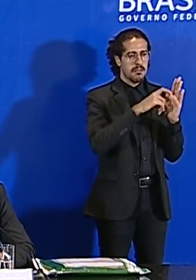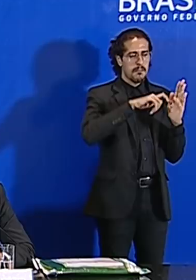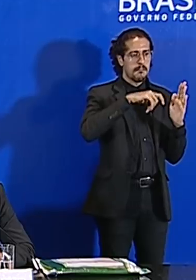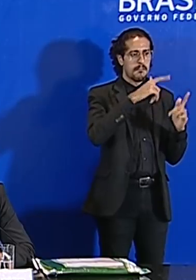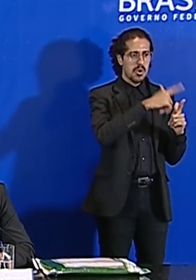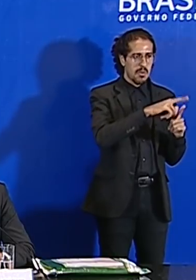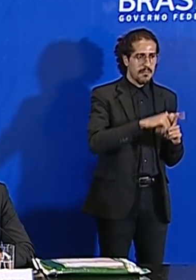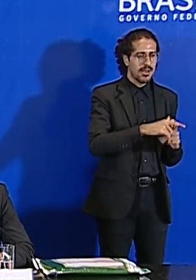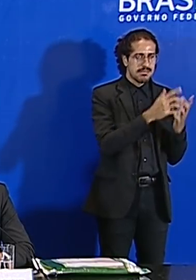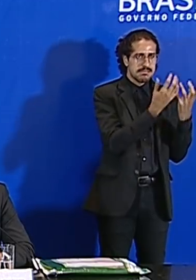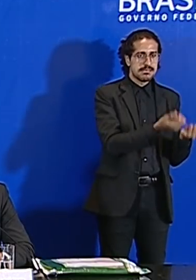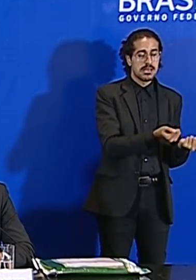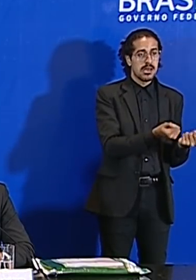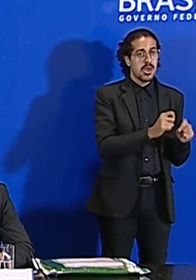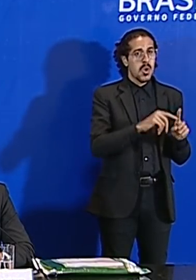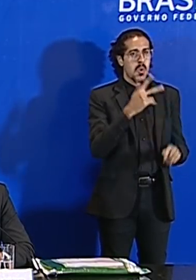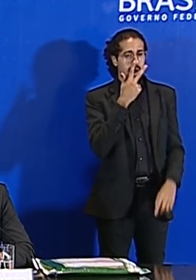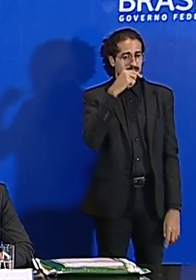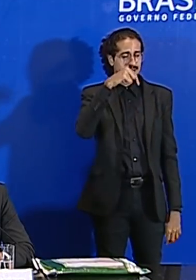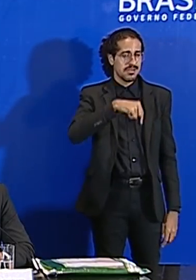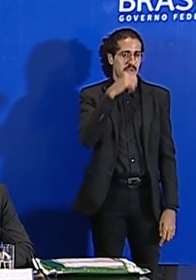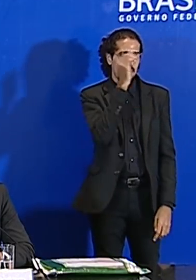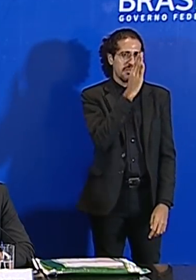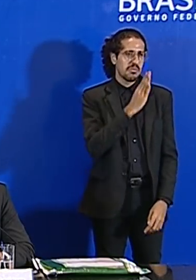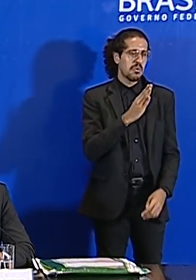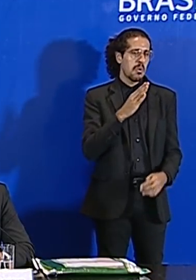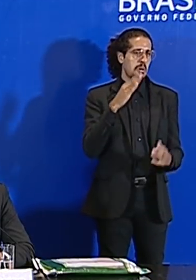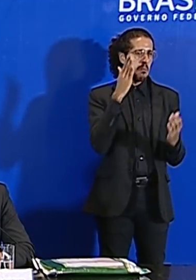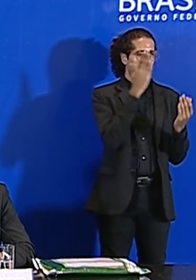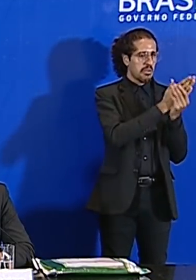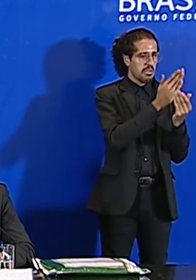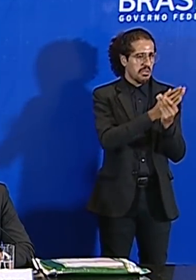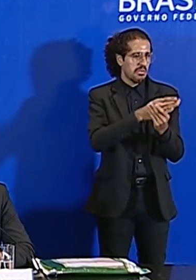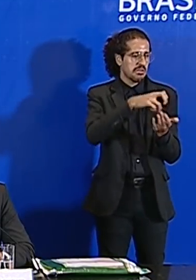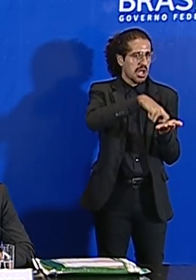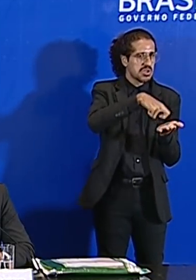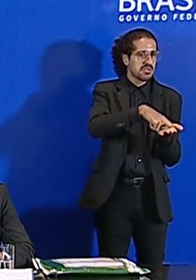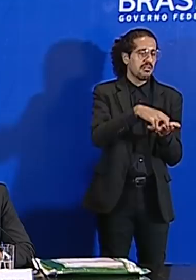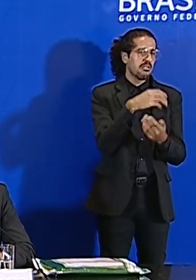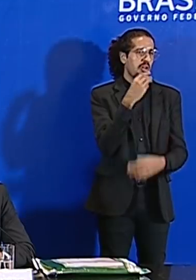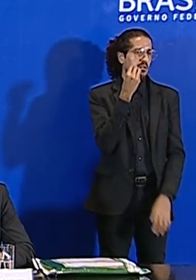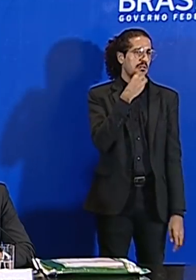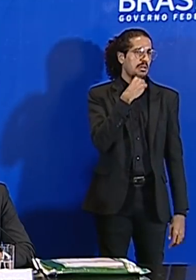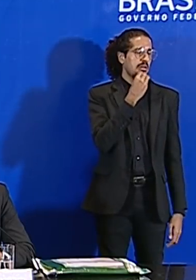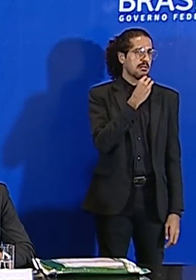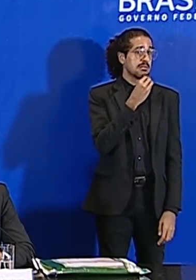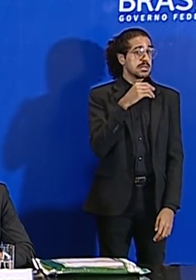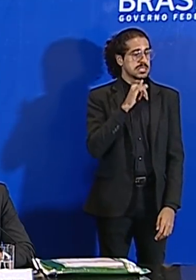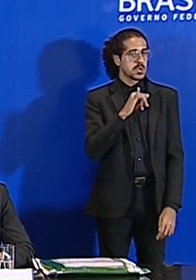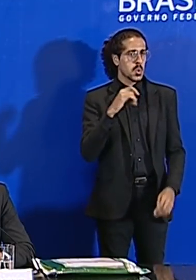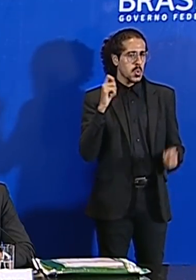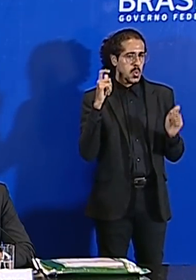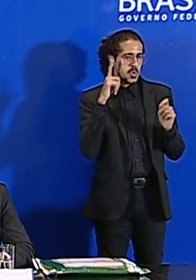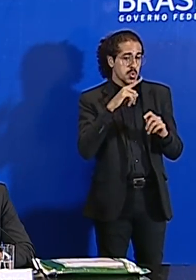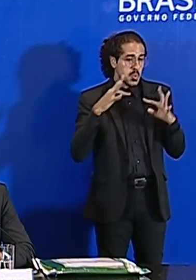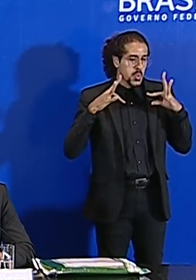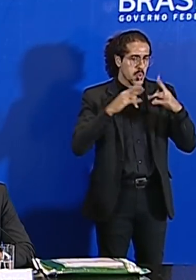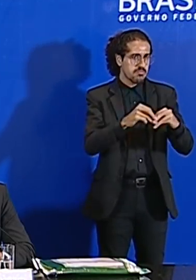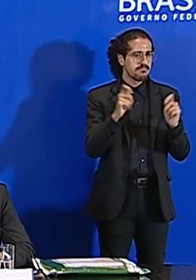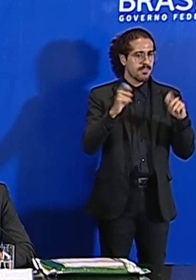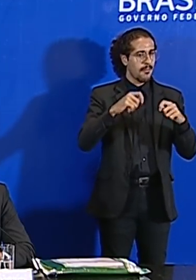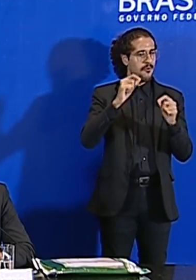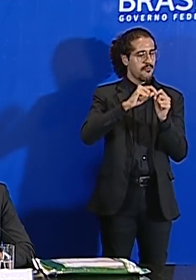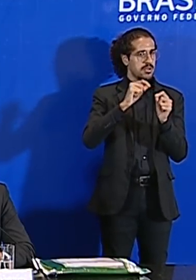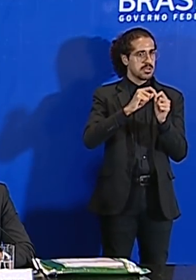que as punições no Brasil são leves. Então, a gente vai atrás de absolutamente tudo que a gente puder fazer para